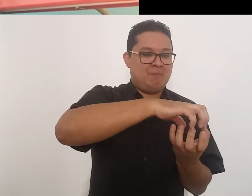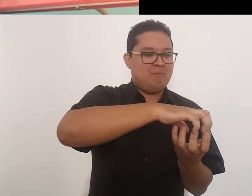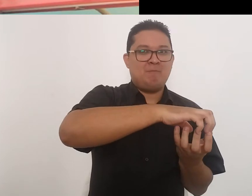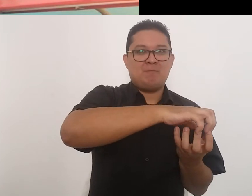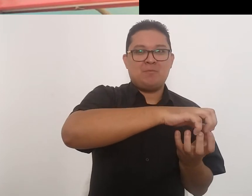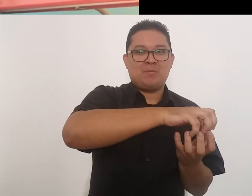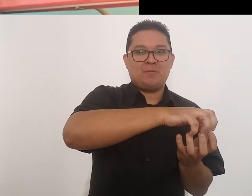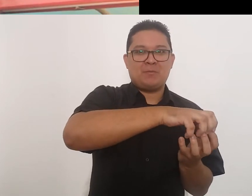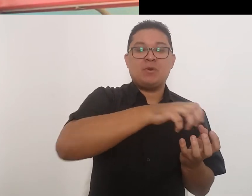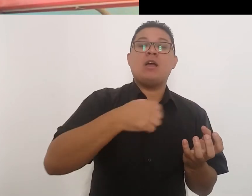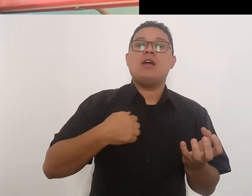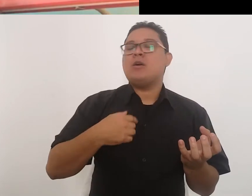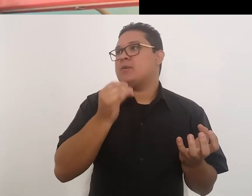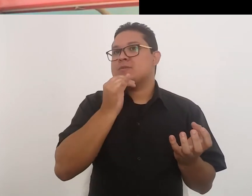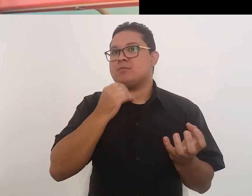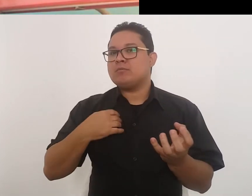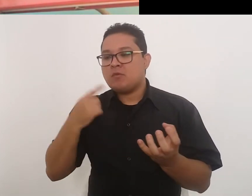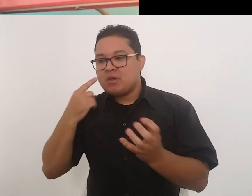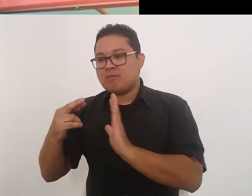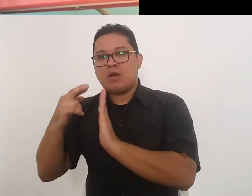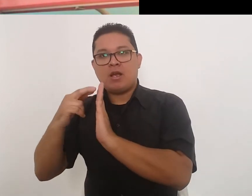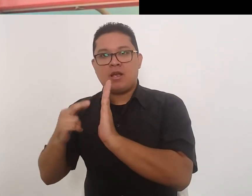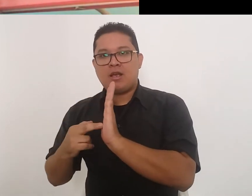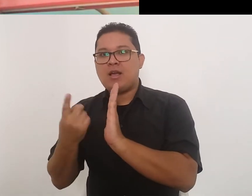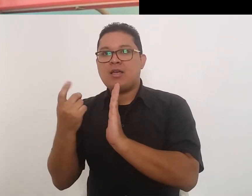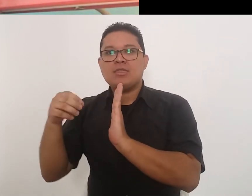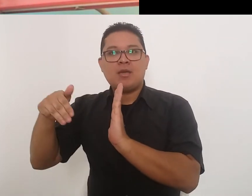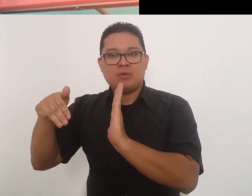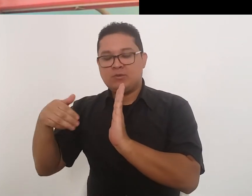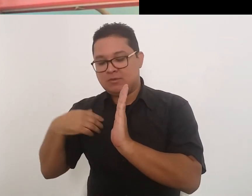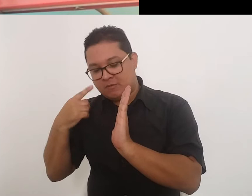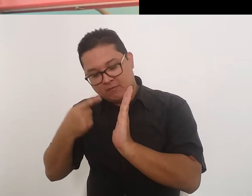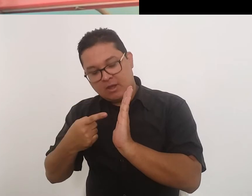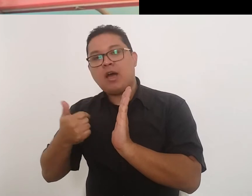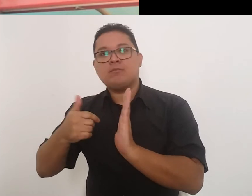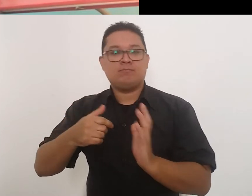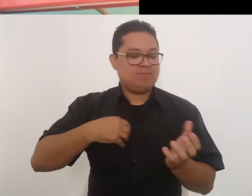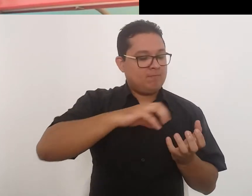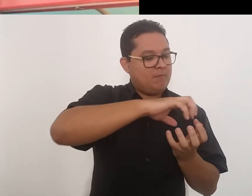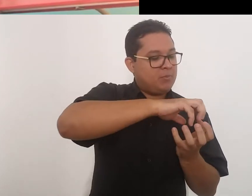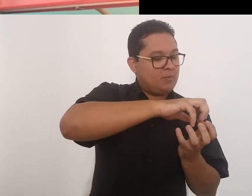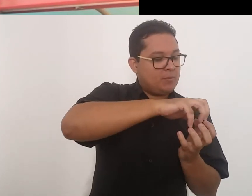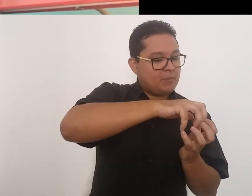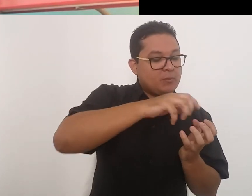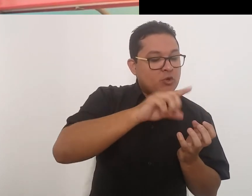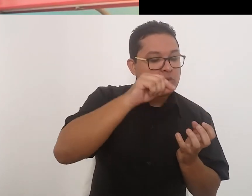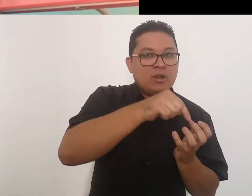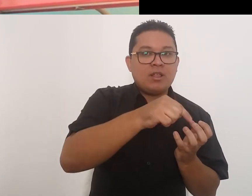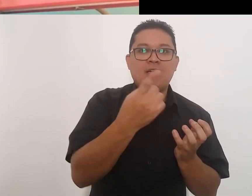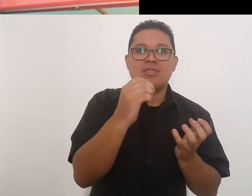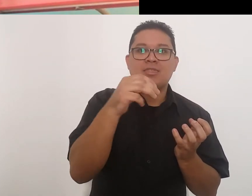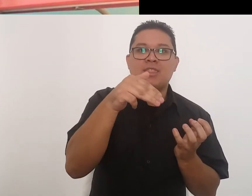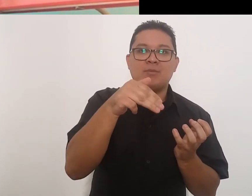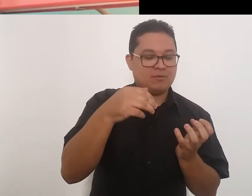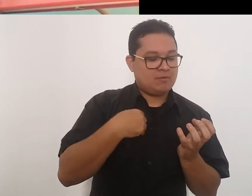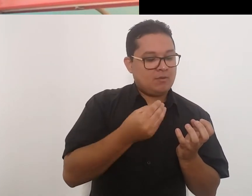tomate, por isso o Pomodoro. Então eu precisava de 10 minutos, girava o tomatinho e ele começava um sistema